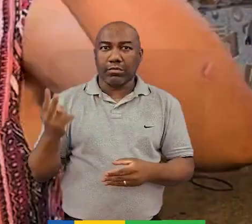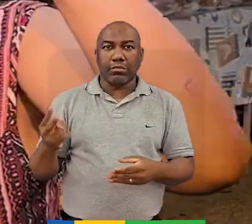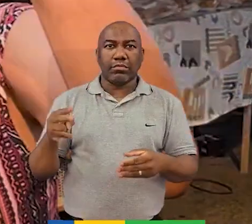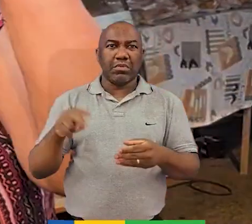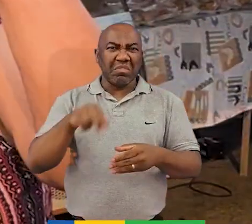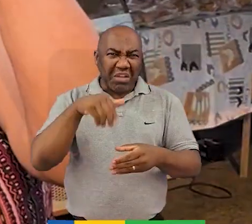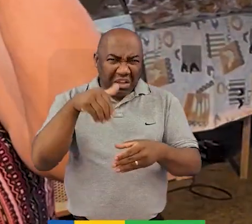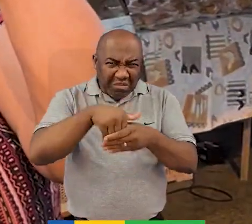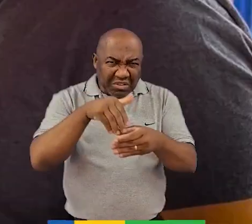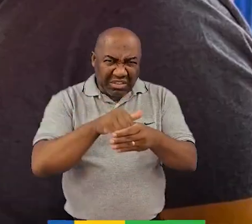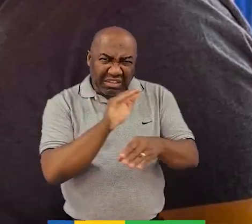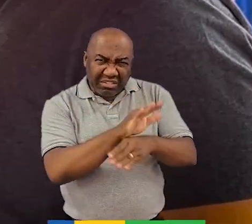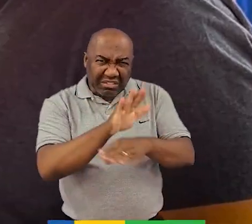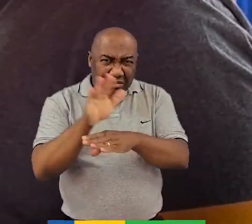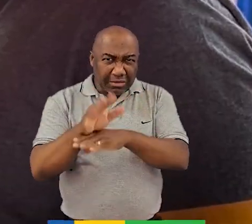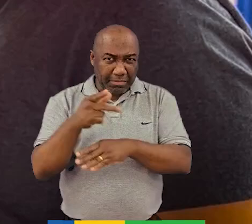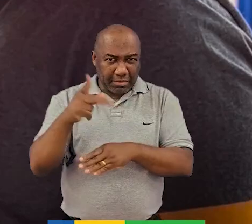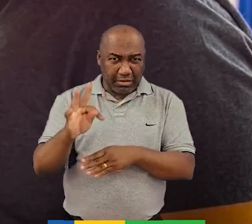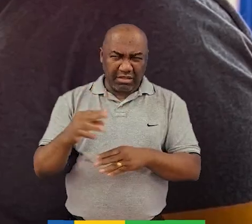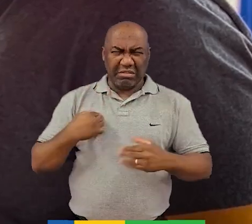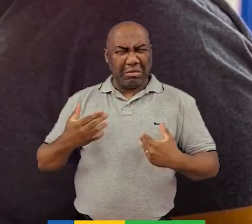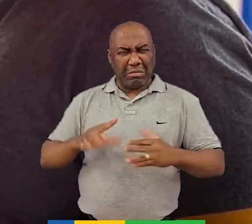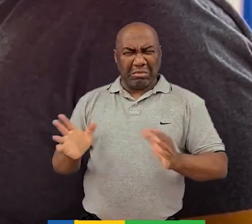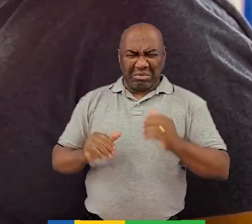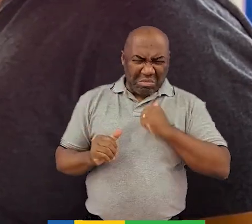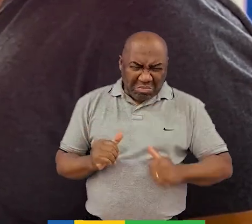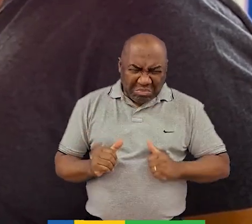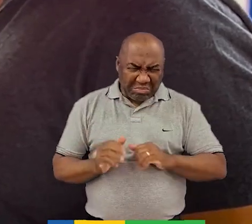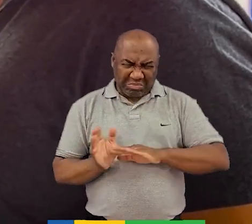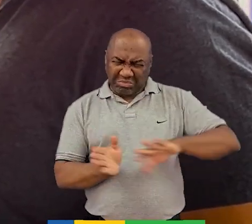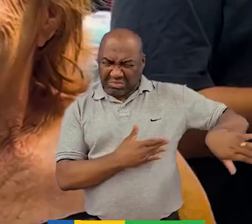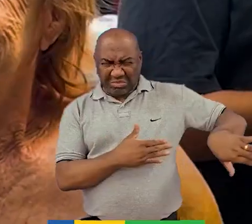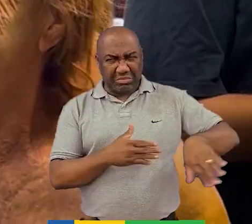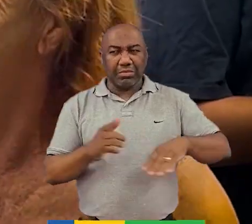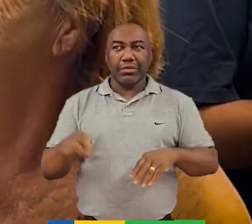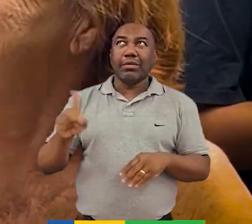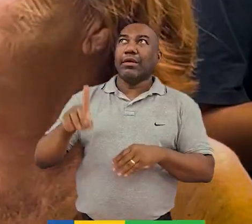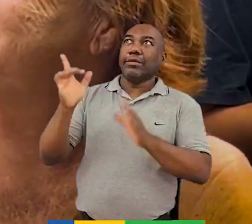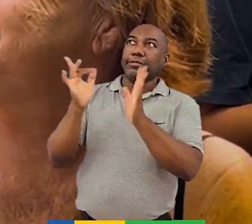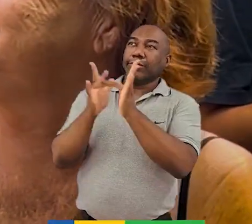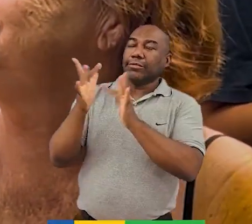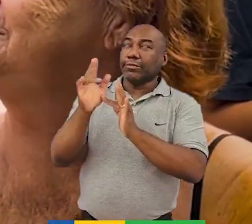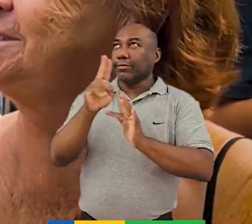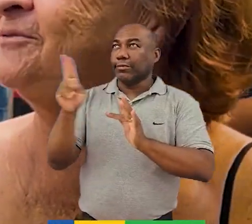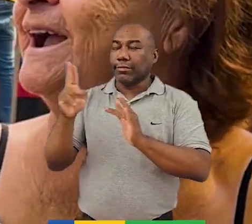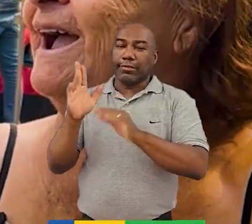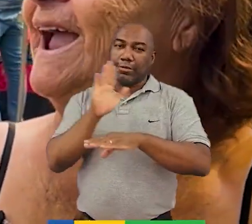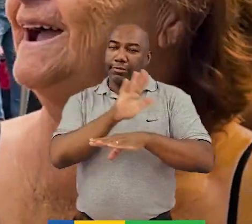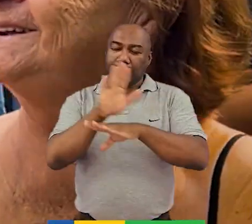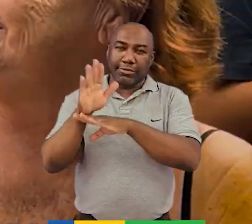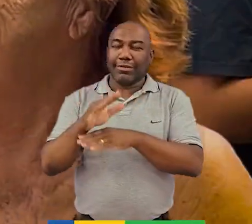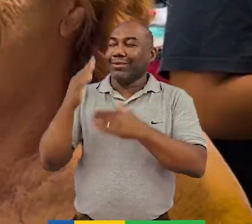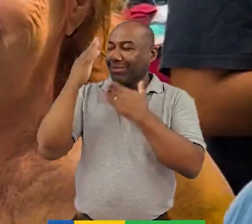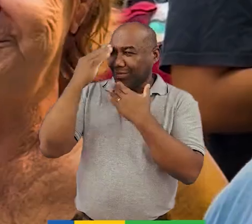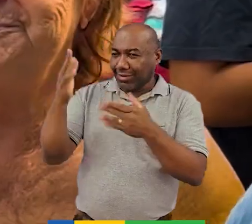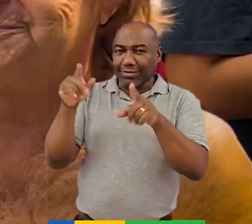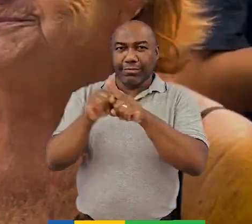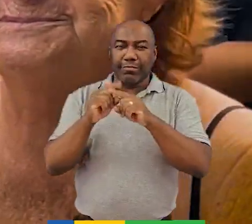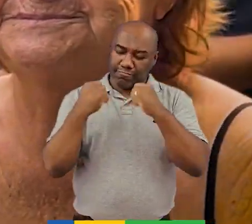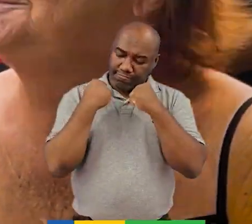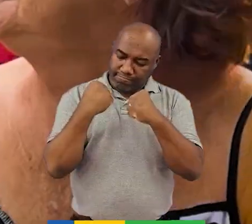Ah, é 22. E agora você não vai no PT não, né? Eu nunca fui daquela merda. Em nome de Jesus, você vai ganhar.